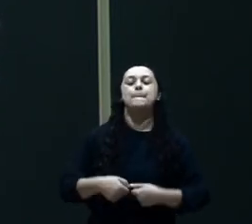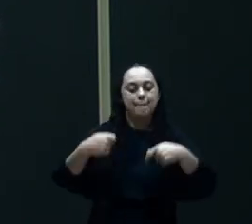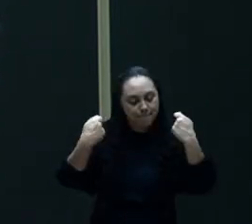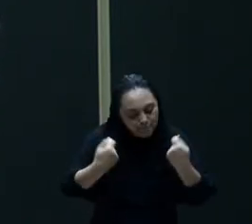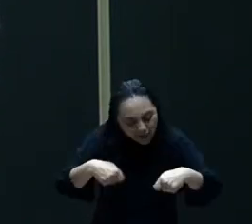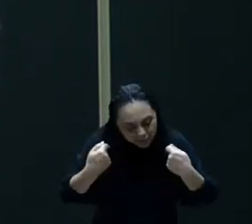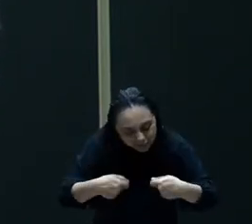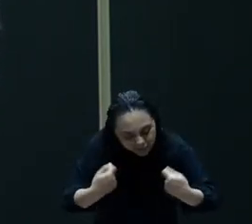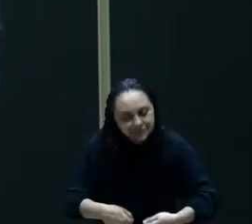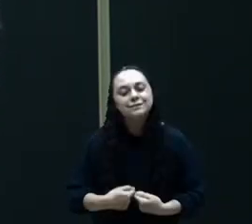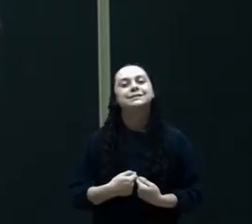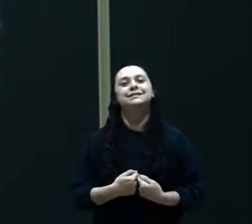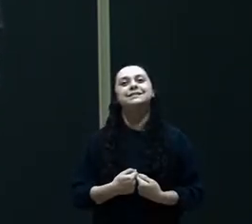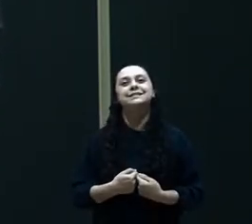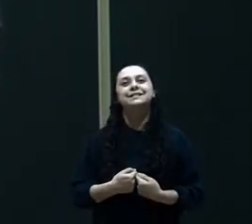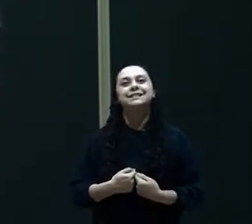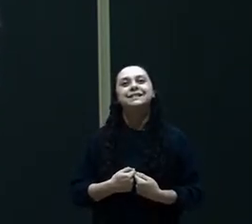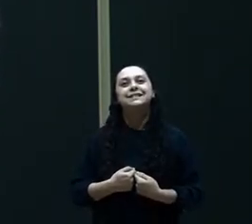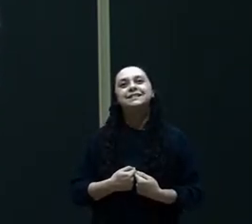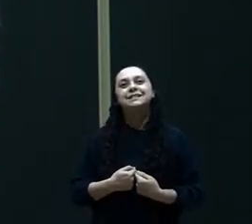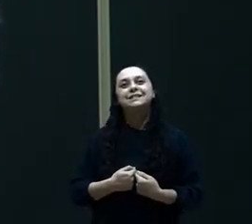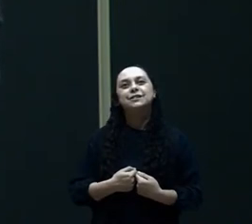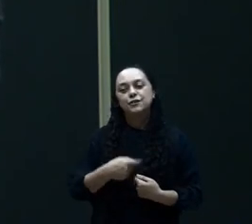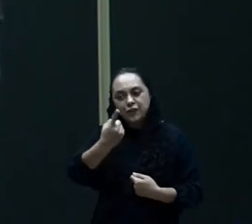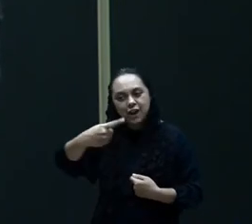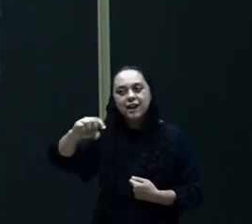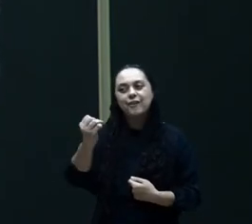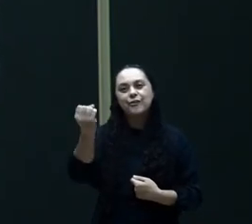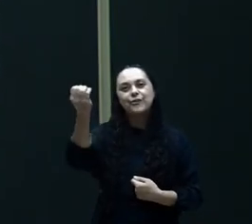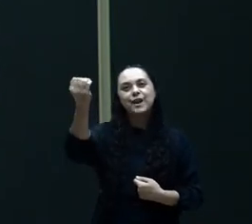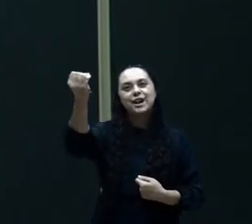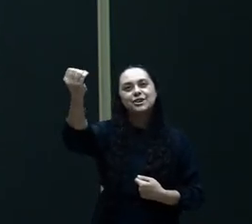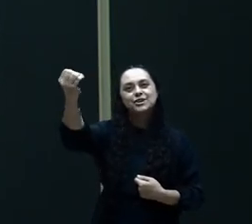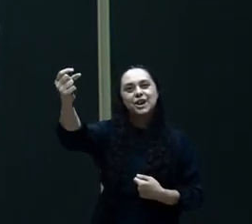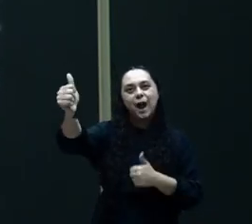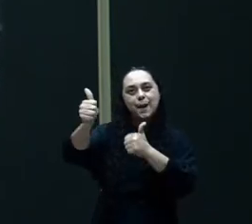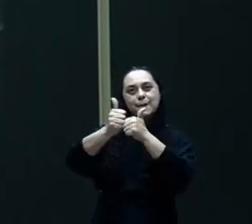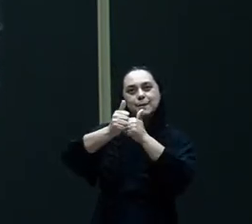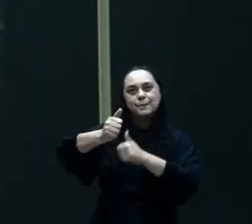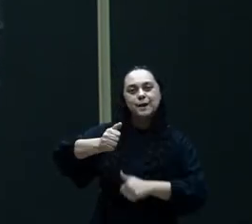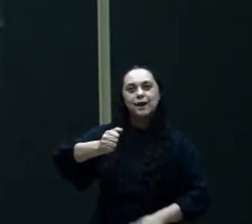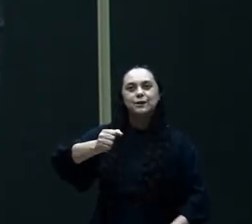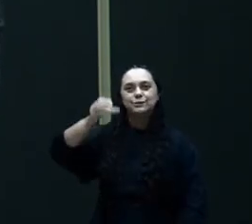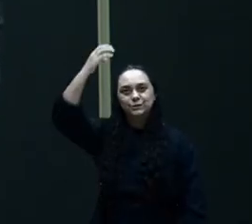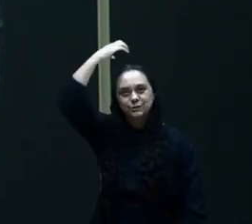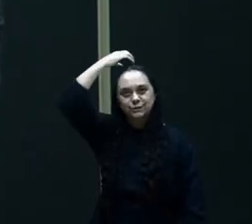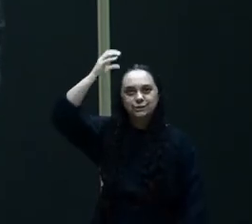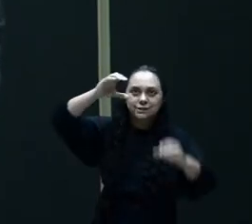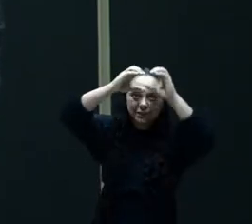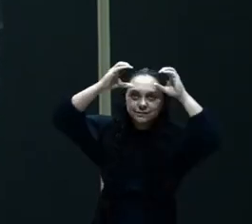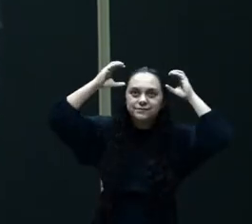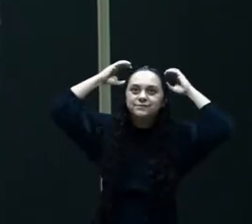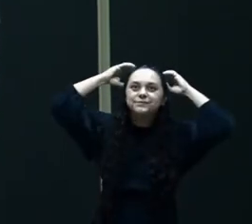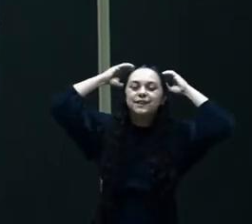Paulo Alelu você vai estar diante de César vai acontecer Paulo esse projeto não é